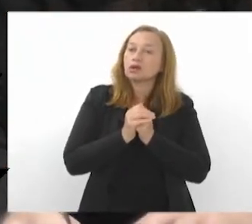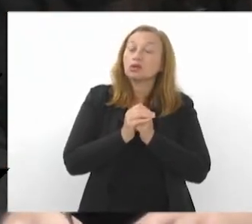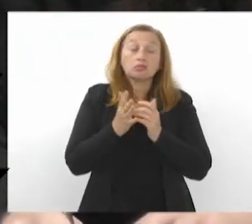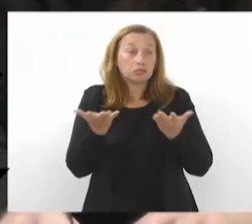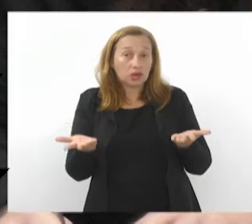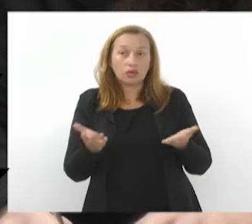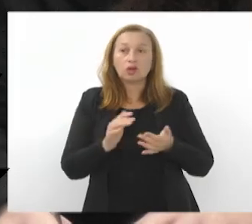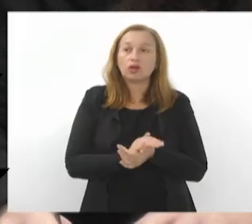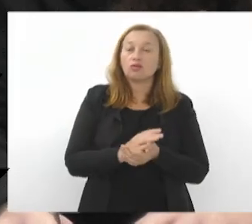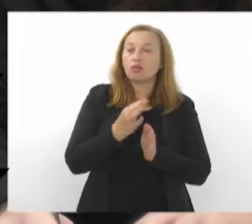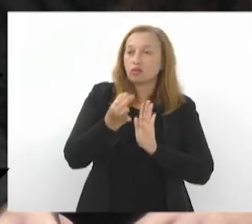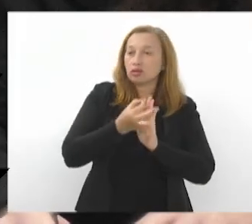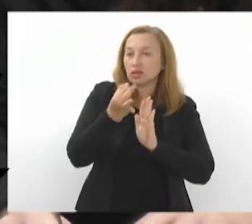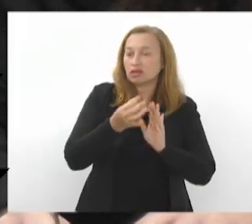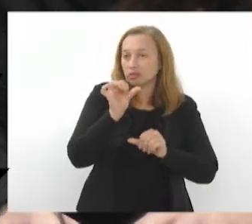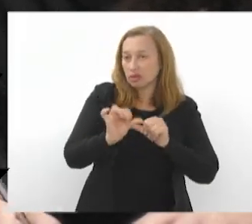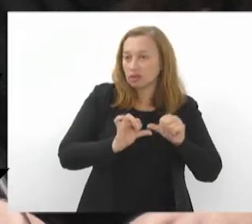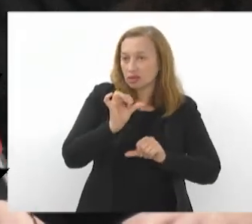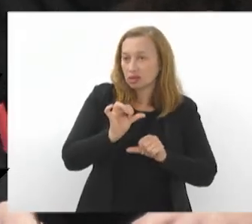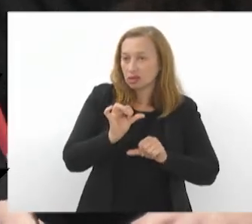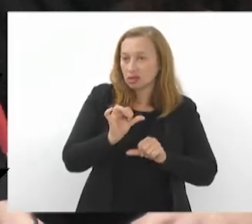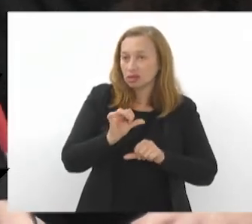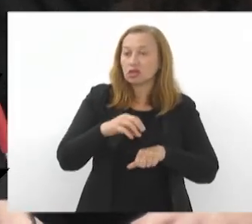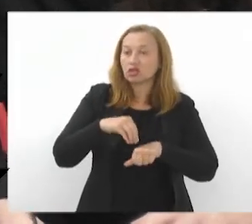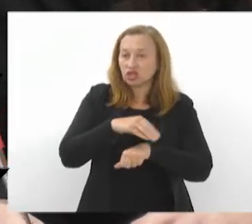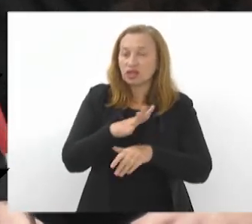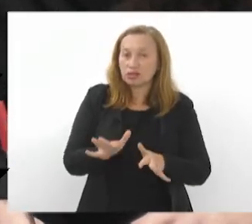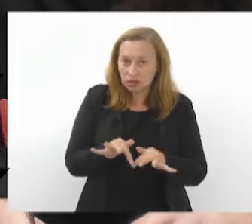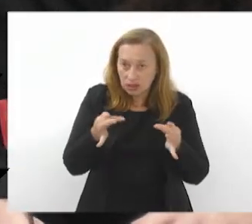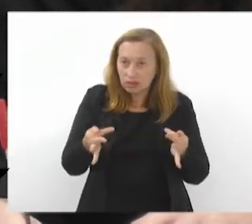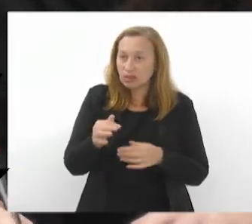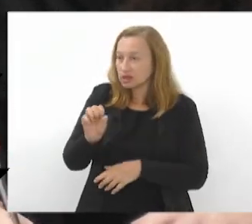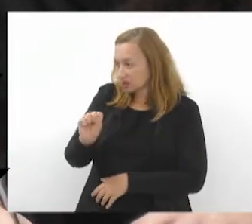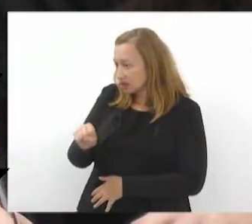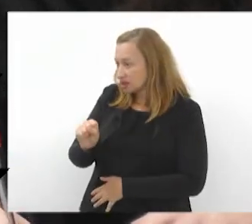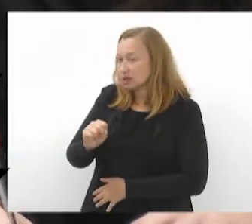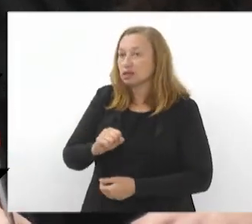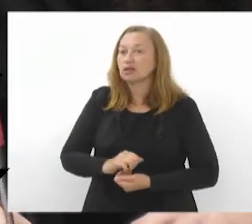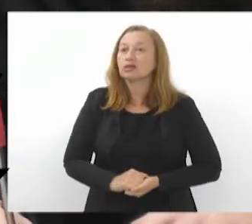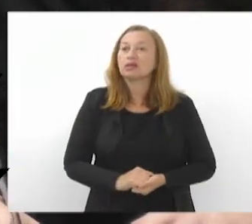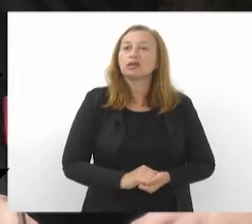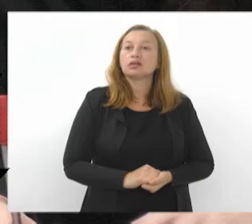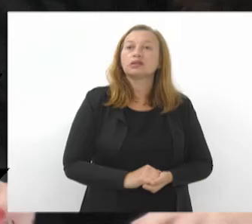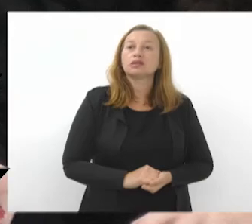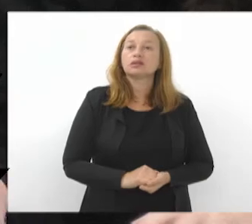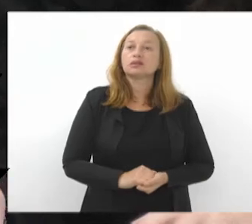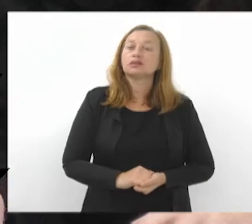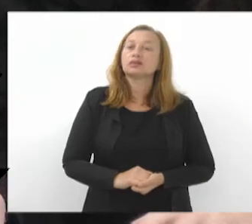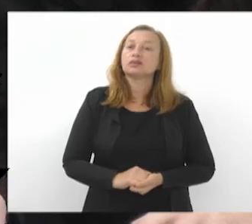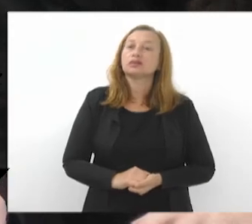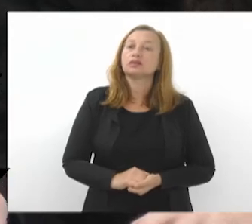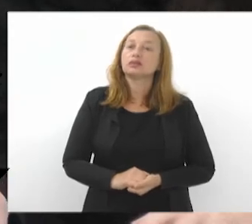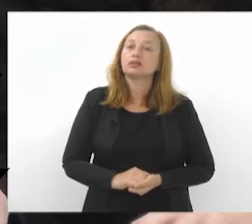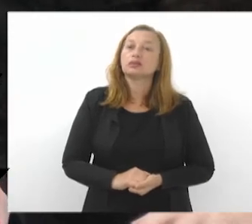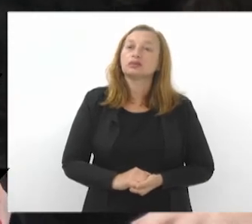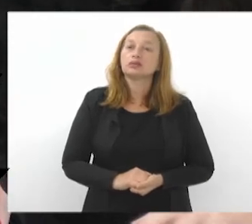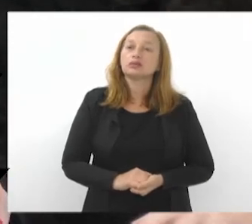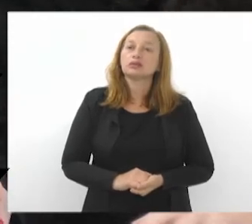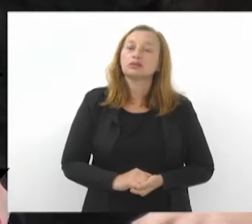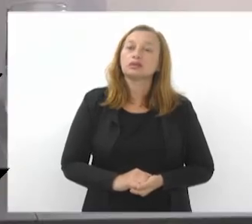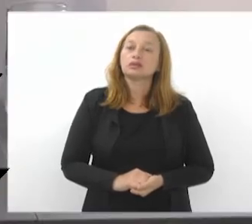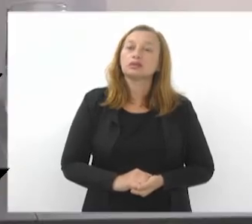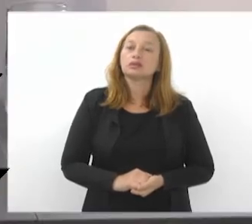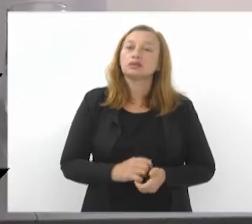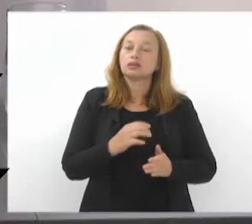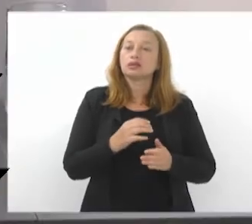enfim, eu vou mudar meu parecer, então. Para indicação simples? Indicação simples. Então, indicação simples. Parecer da